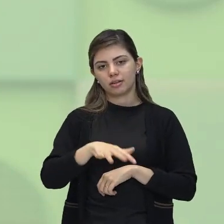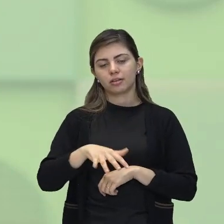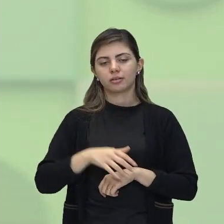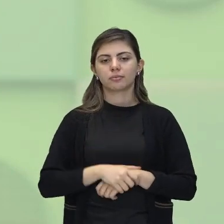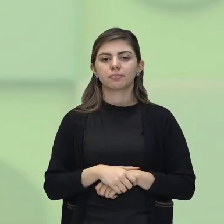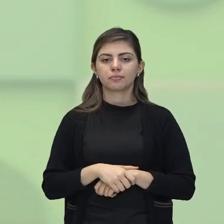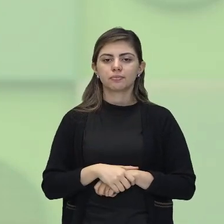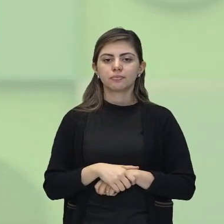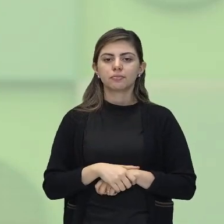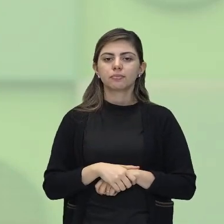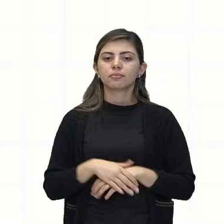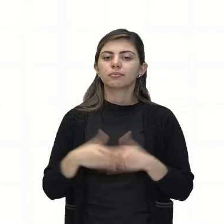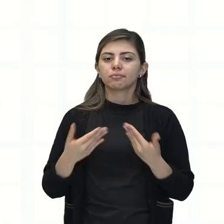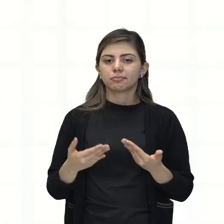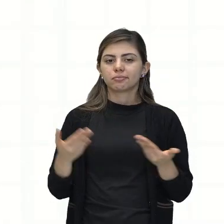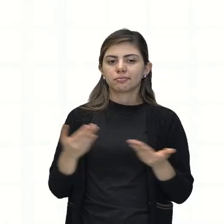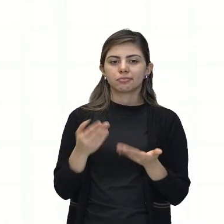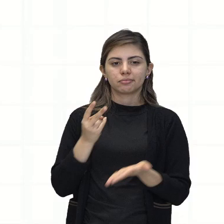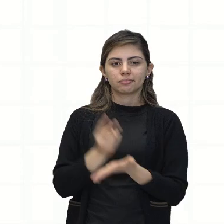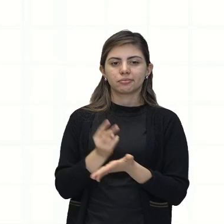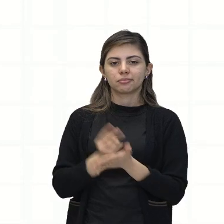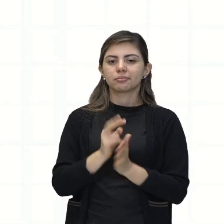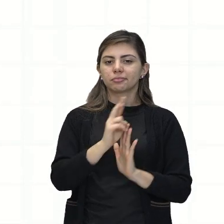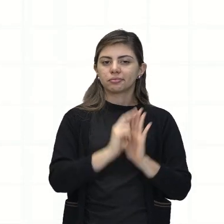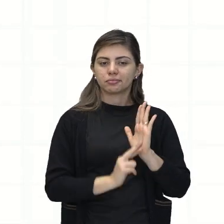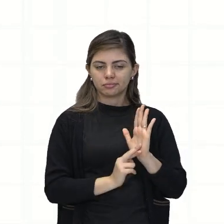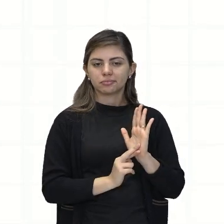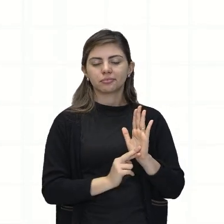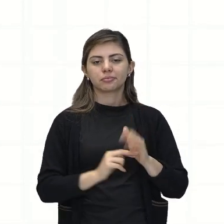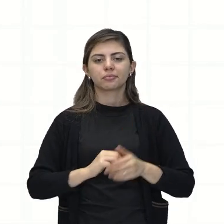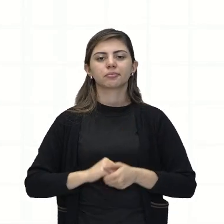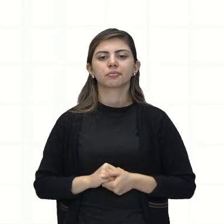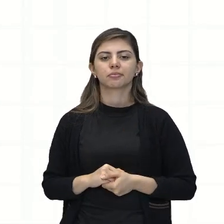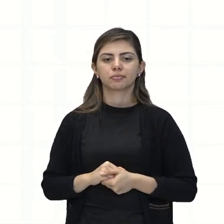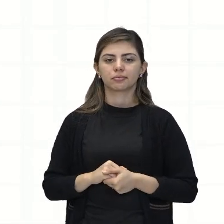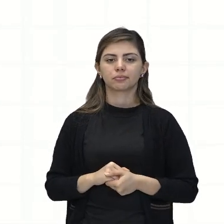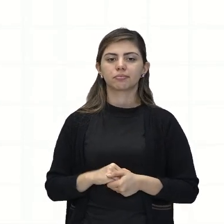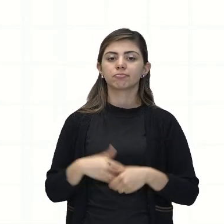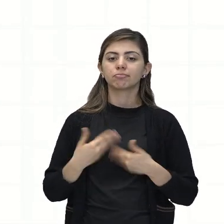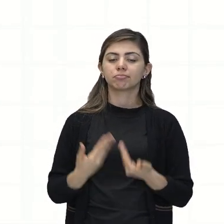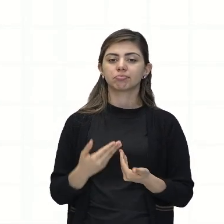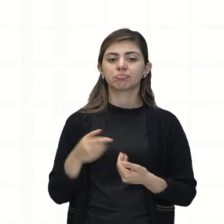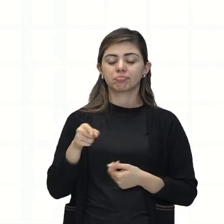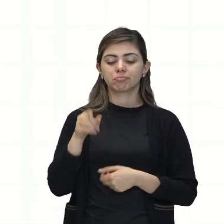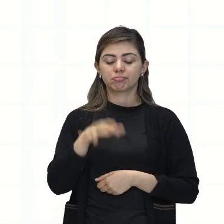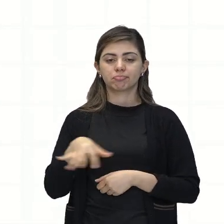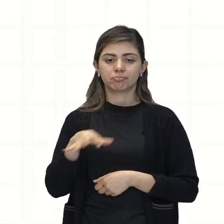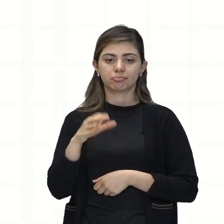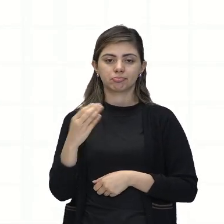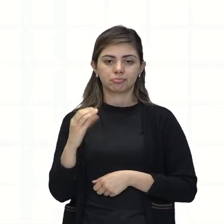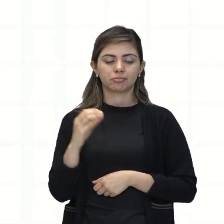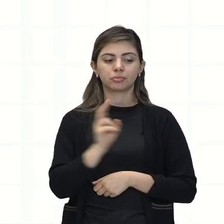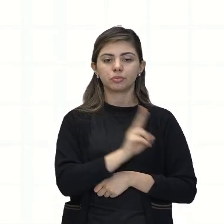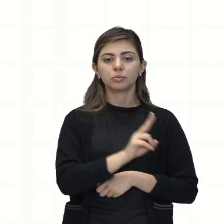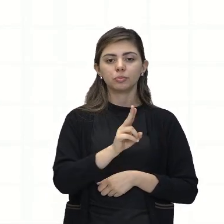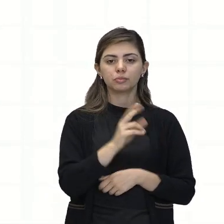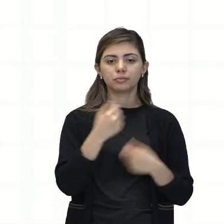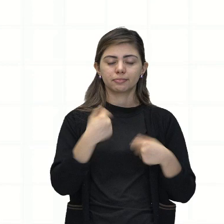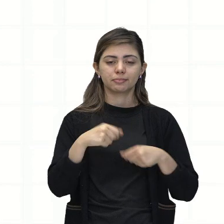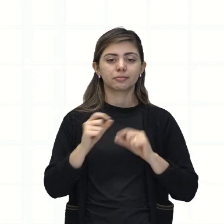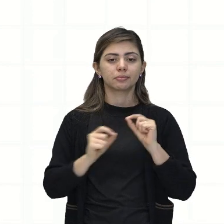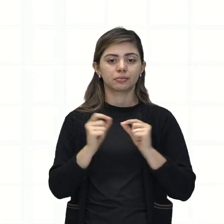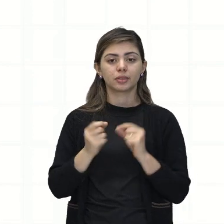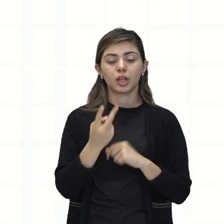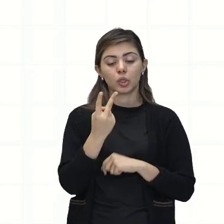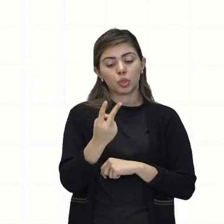espécie, tá? Então, vamos continuar aí sobre as regras de nomenclatura. O nome científico deve ser binomial, como eu